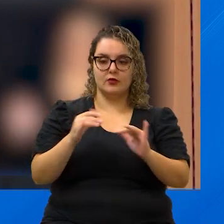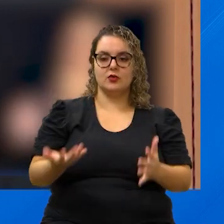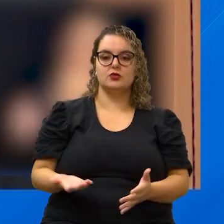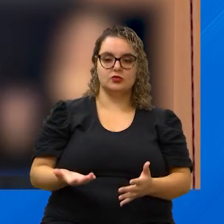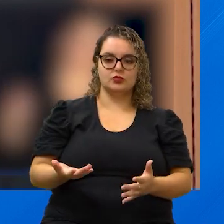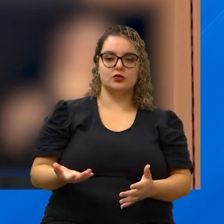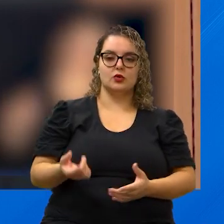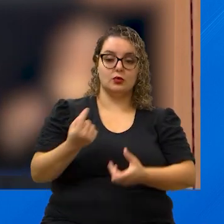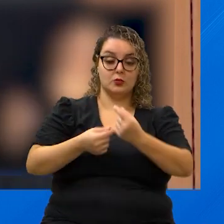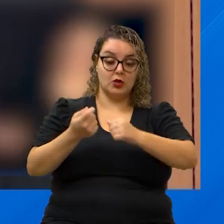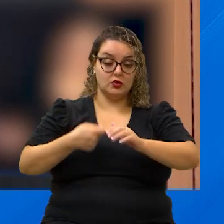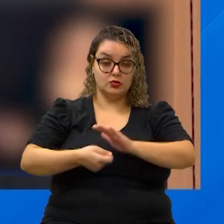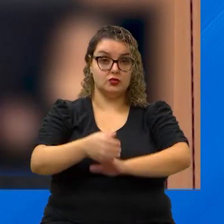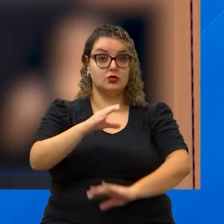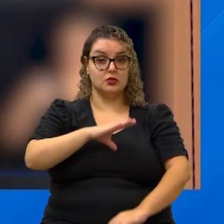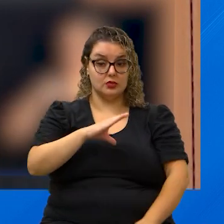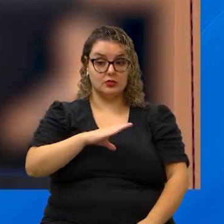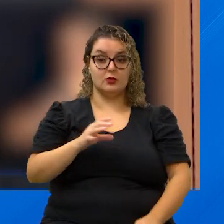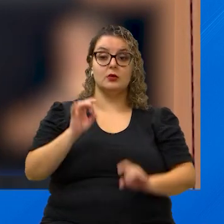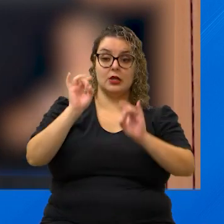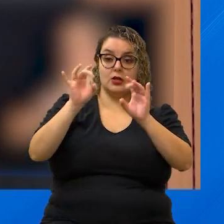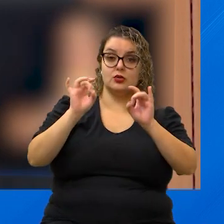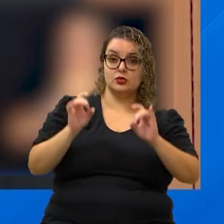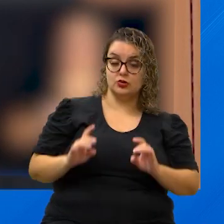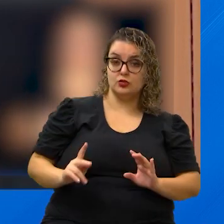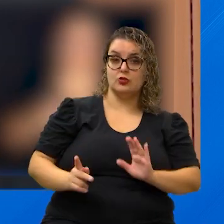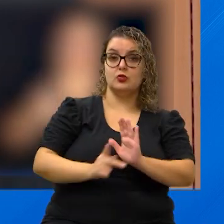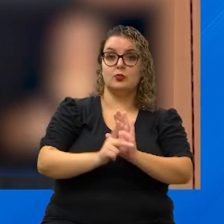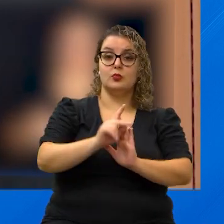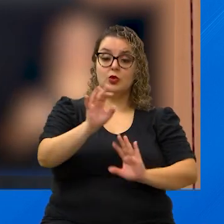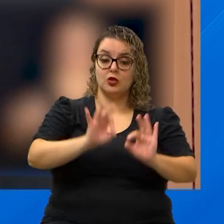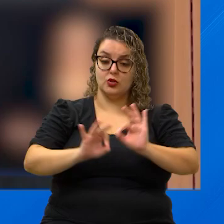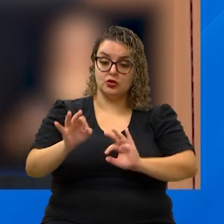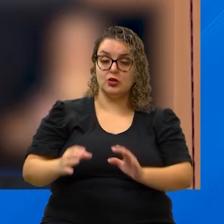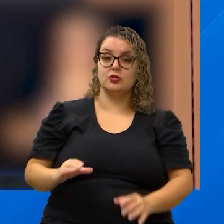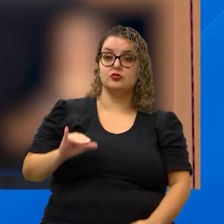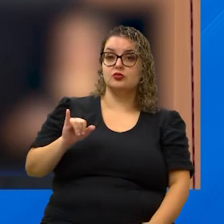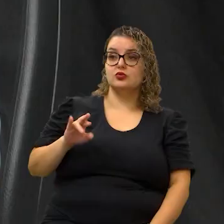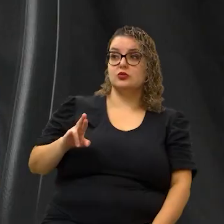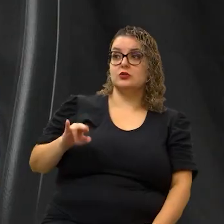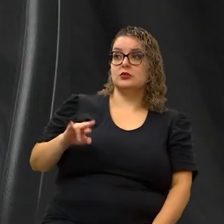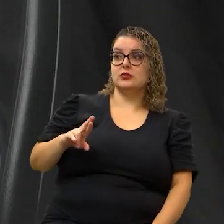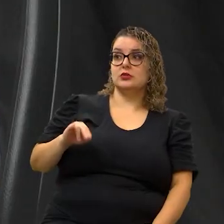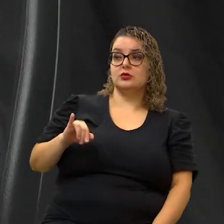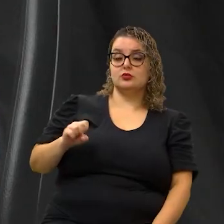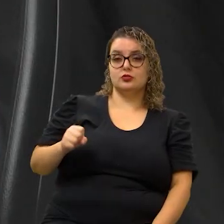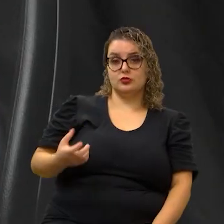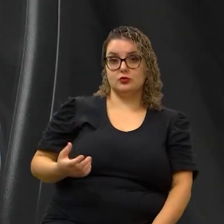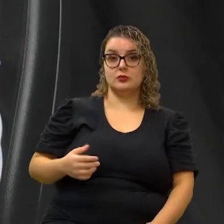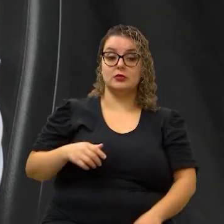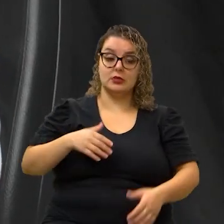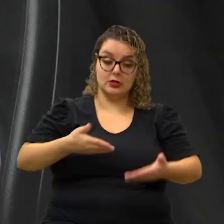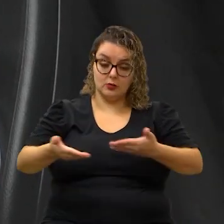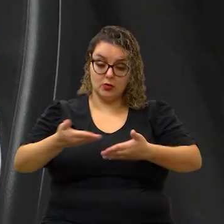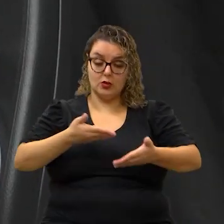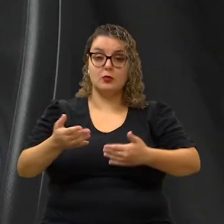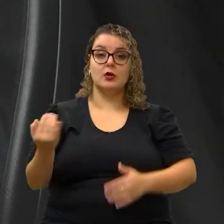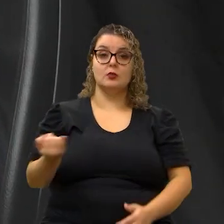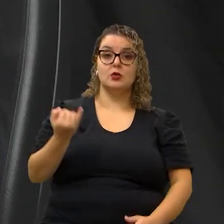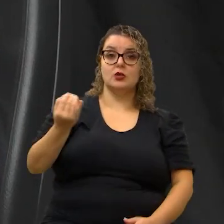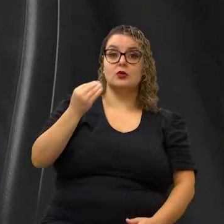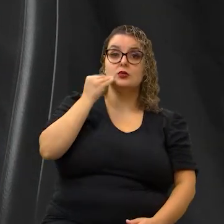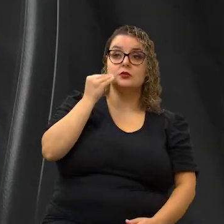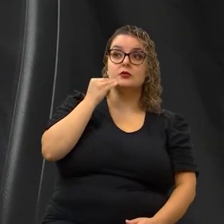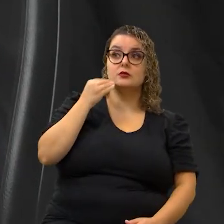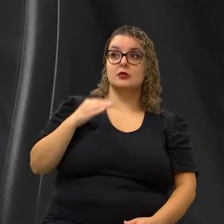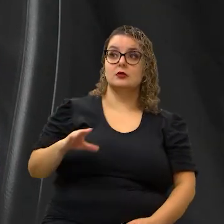os anúncios de investimento na cidade, em especial no projeto Sirius. Essa articulação é muito importante. Eu